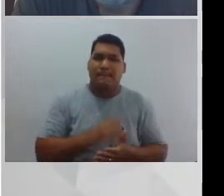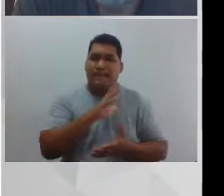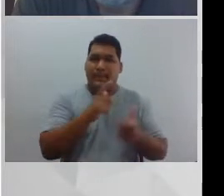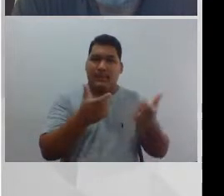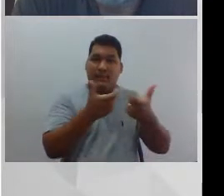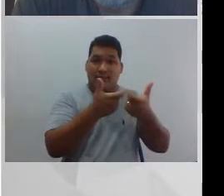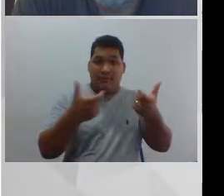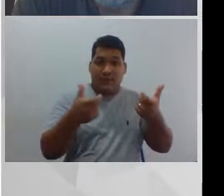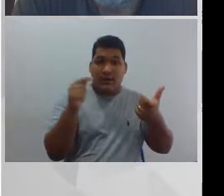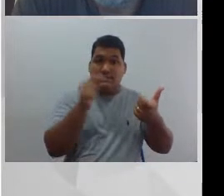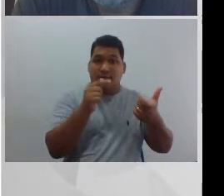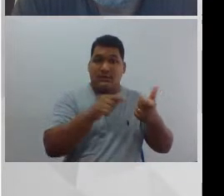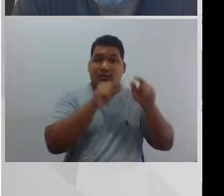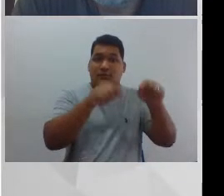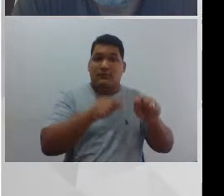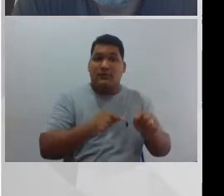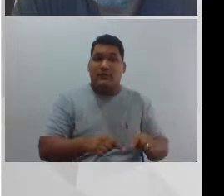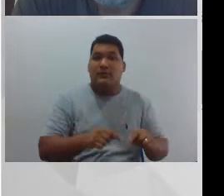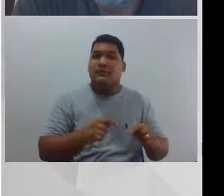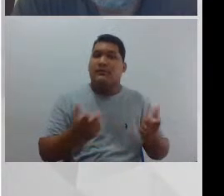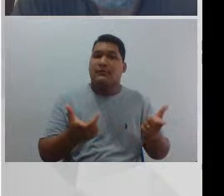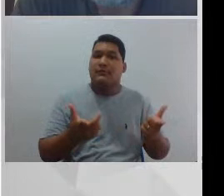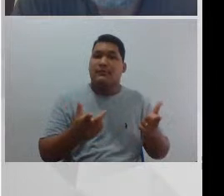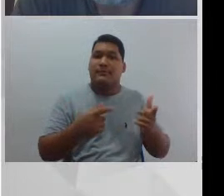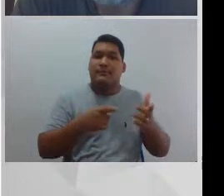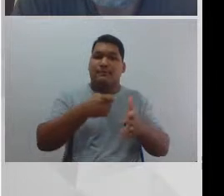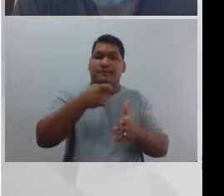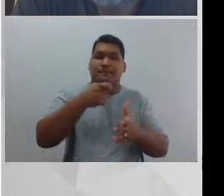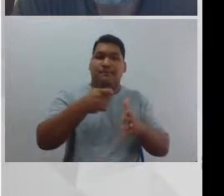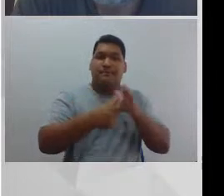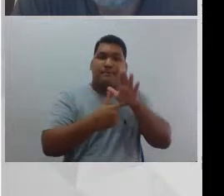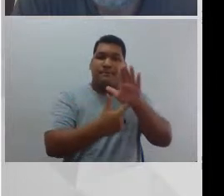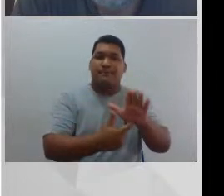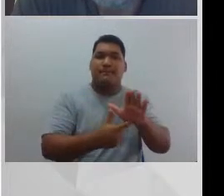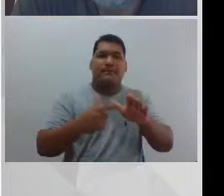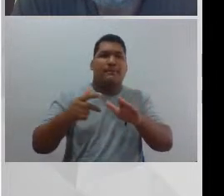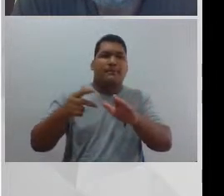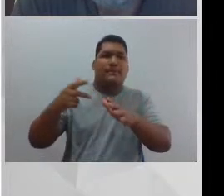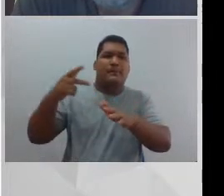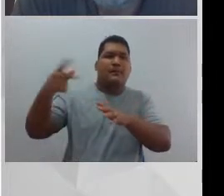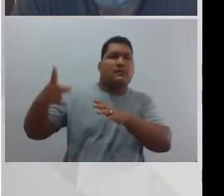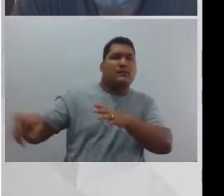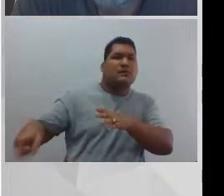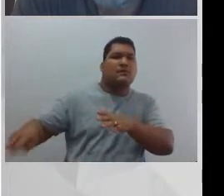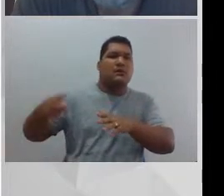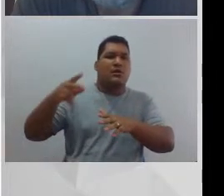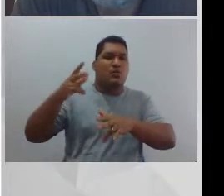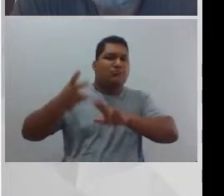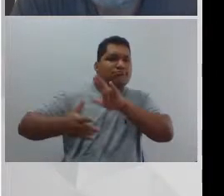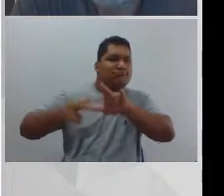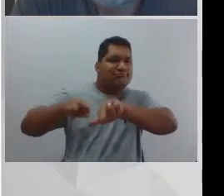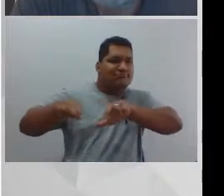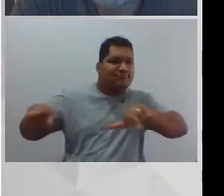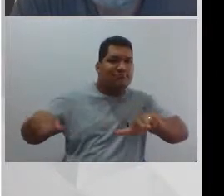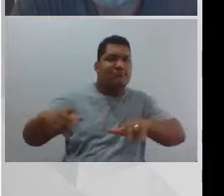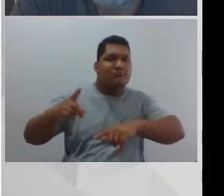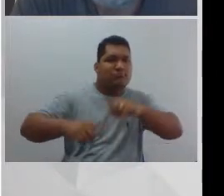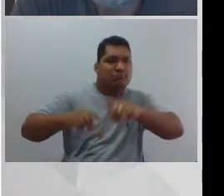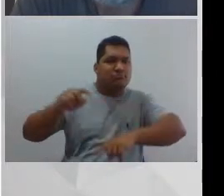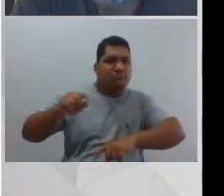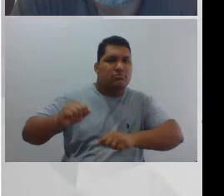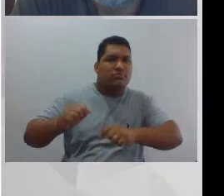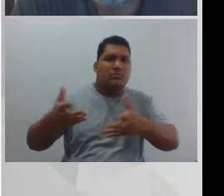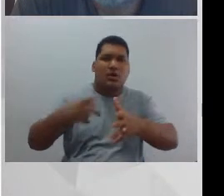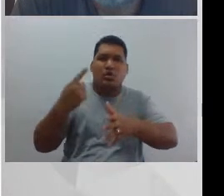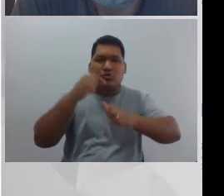é a inteligência humana exibida pelas máquinas. Então, o que se imagina para a